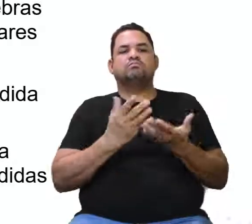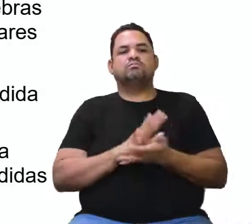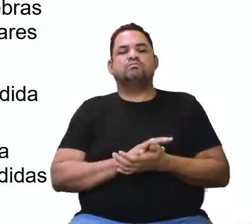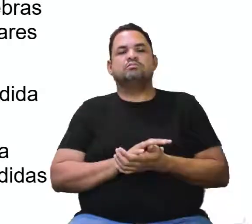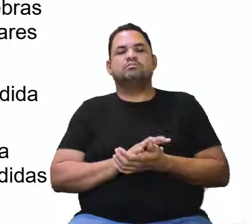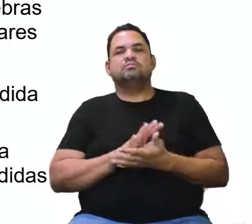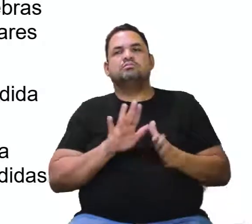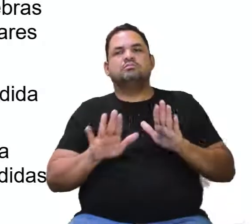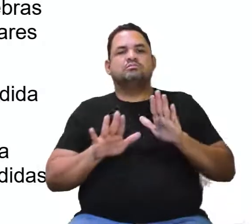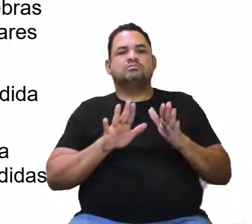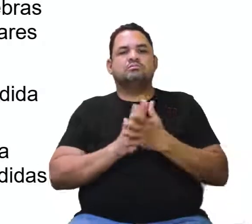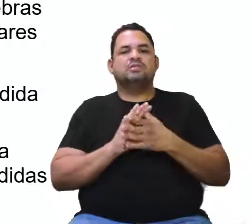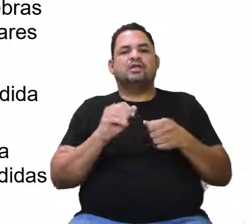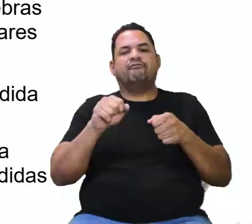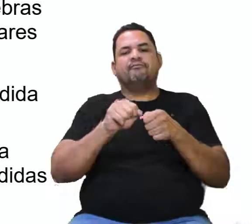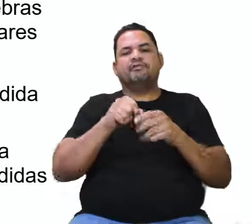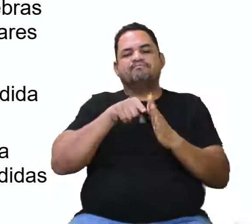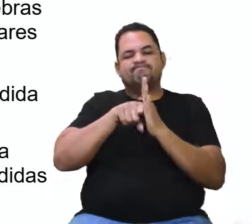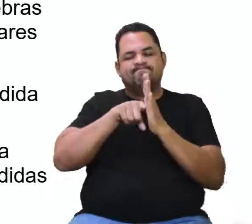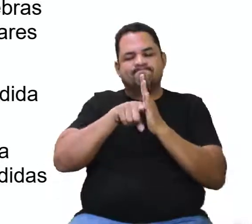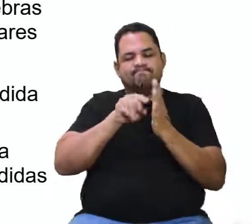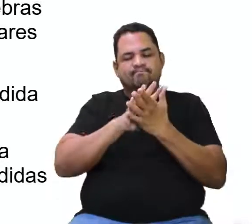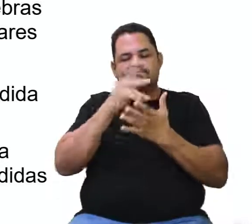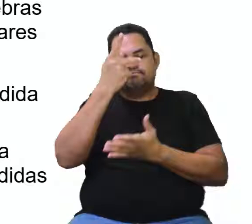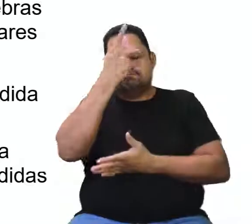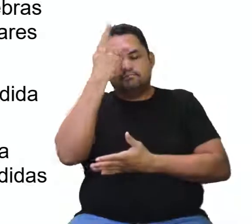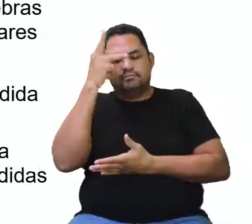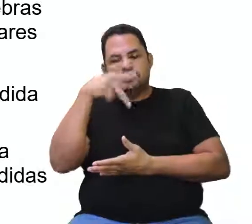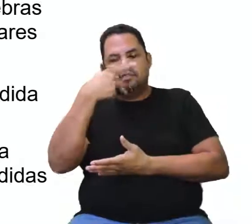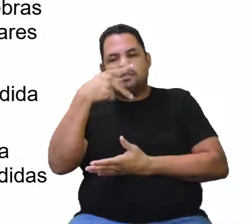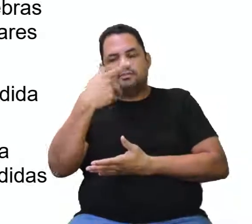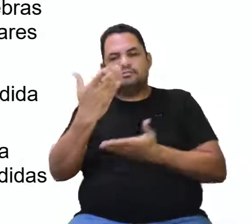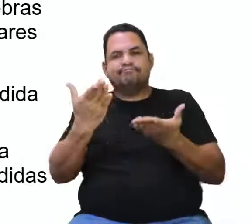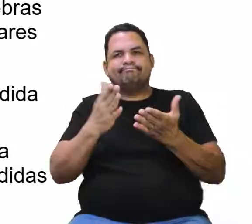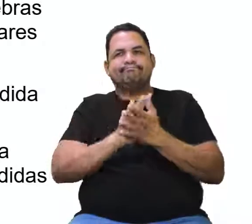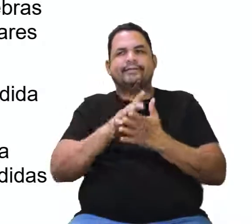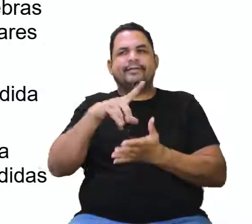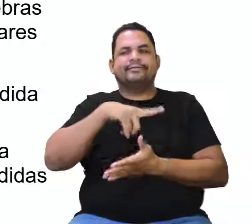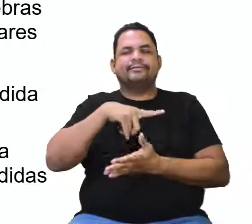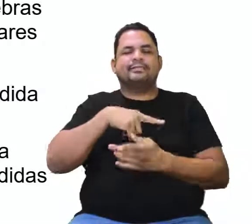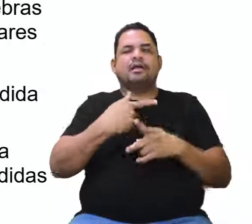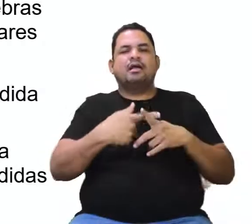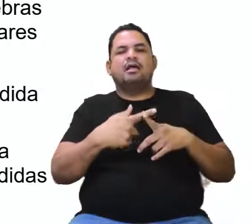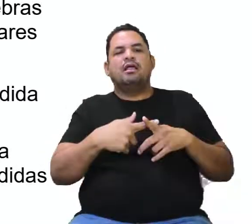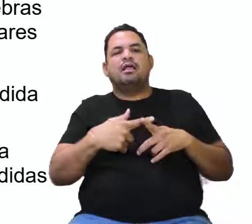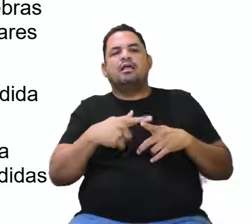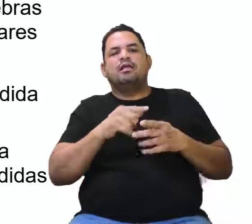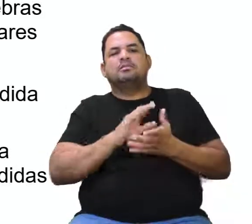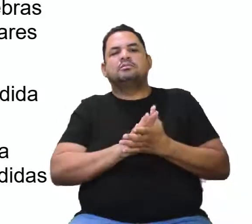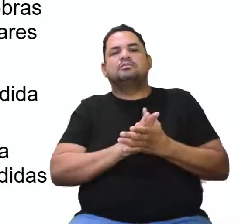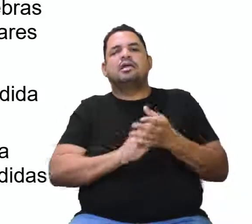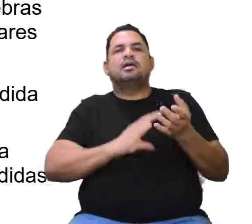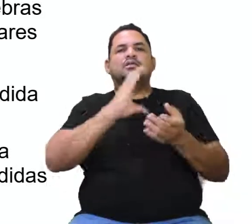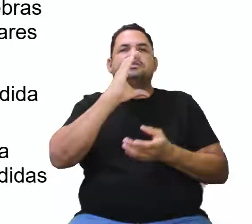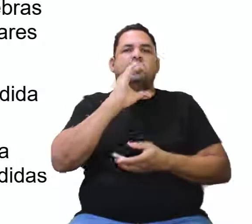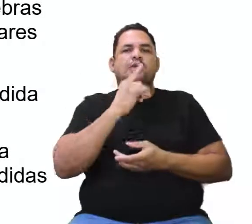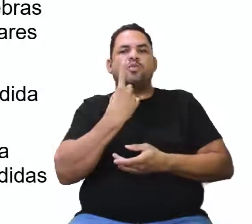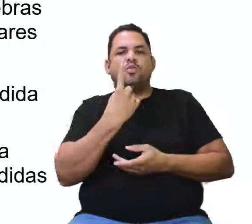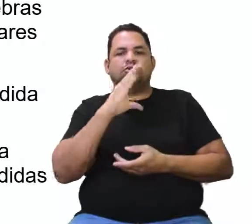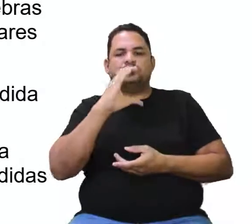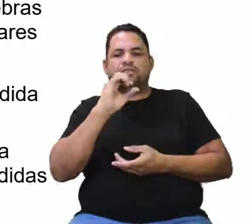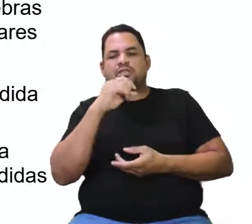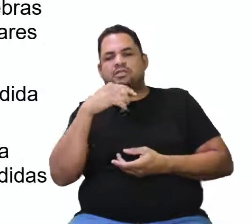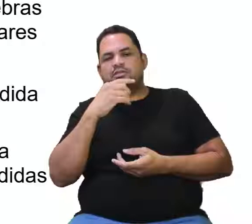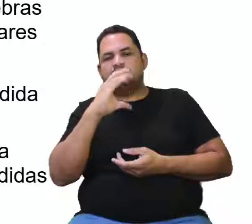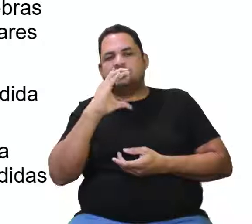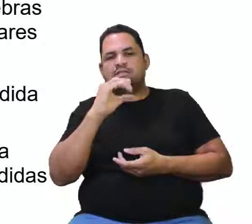Às vezes você faz um exame, aí a pessoa vai lá e diz assim: ah, você está com problema na C1, na C7,